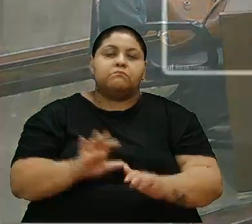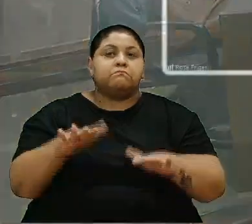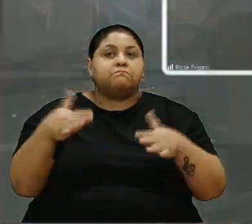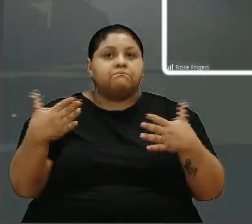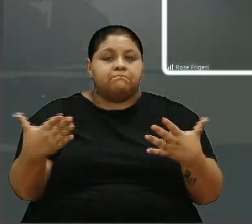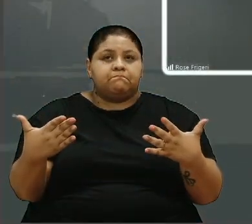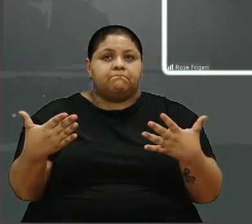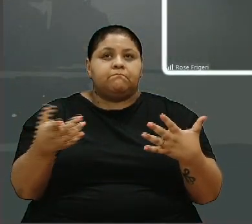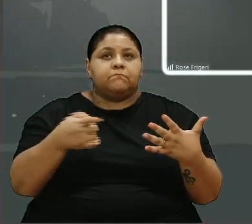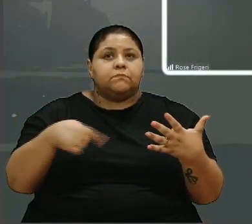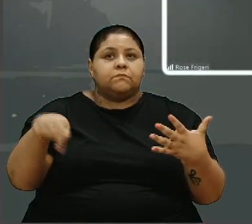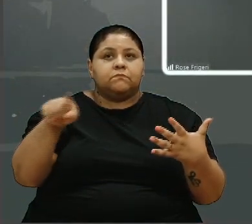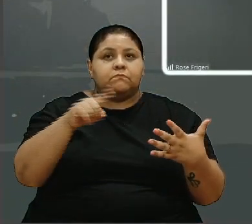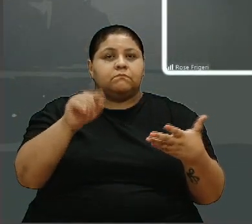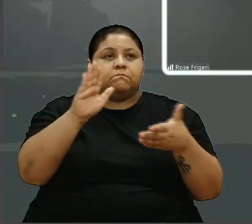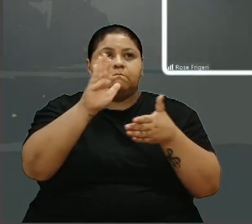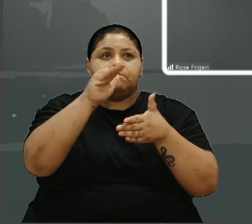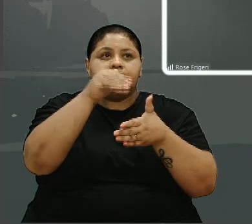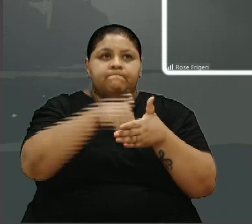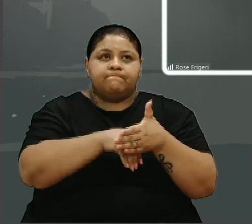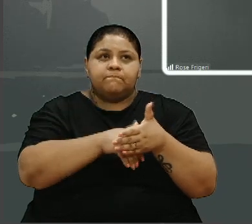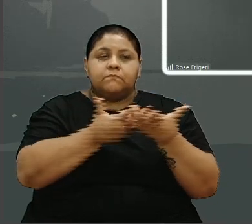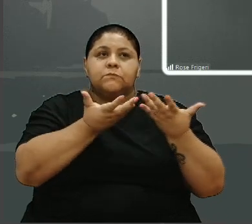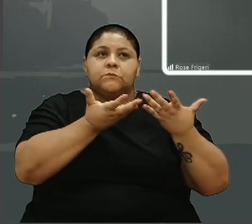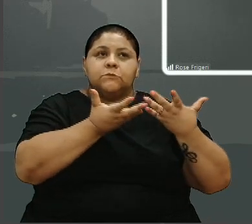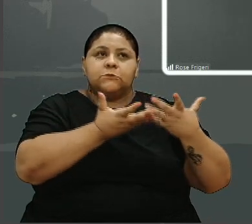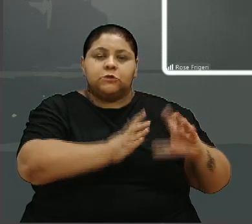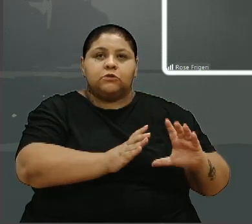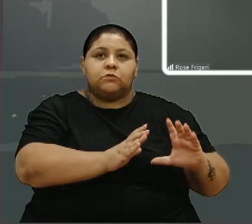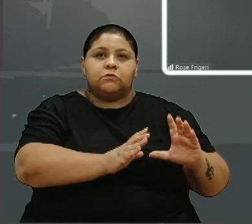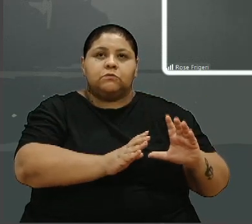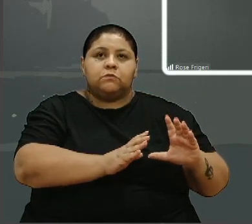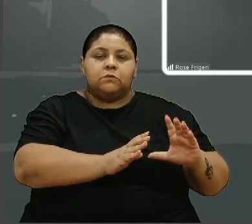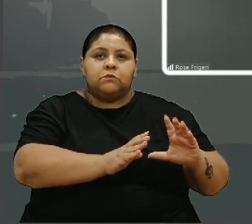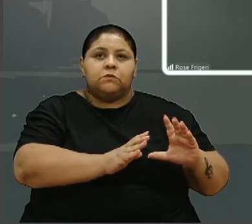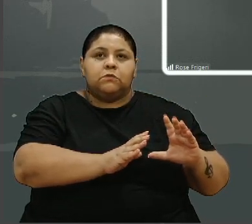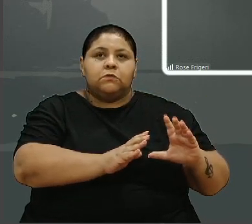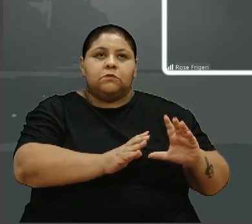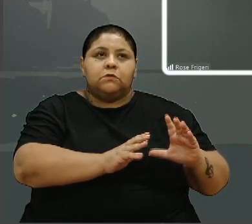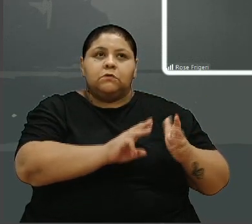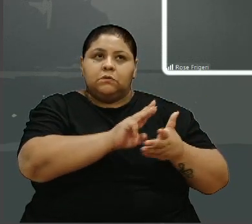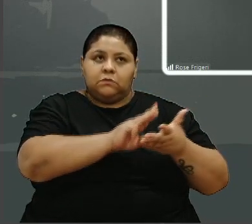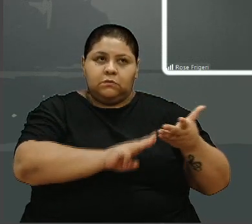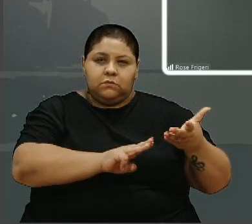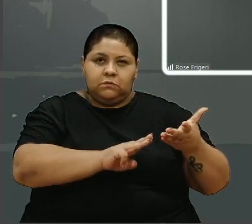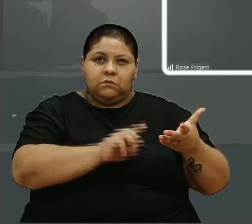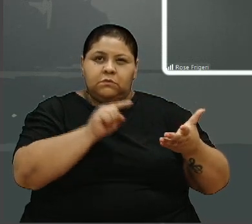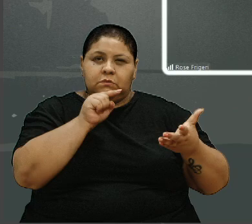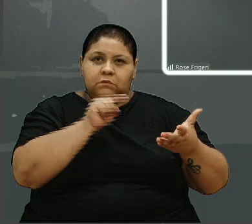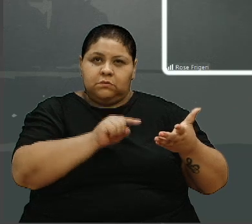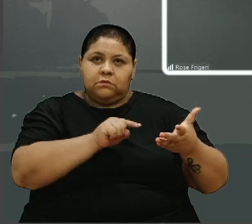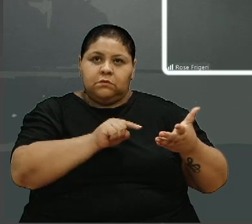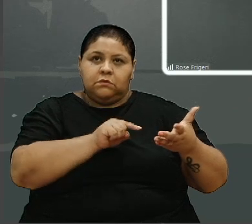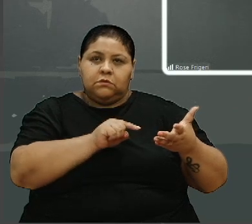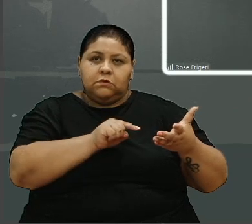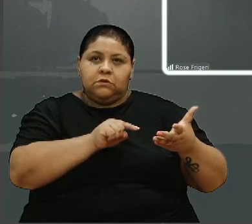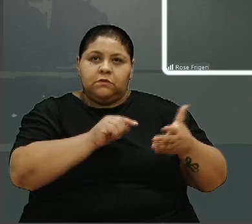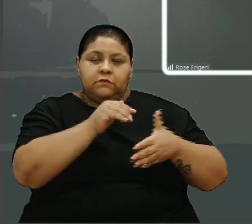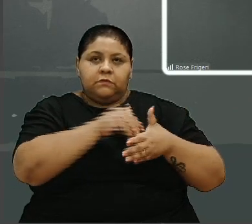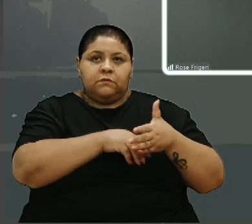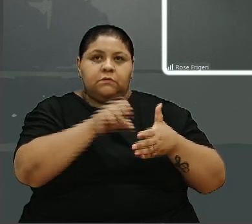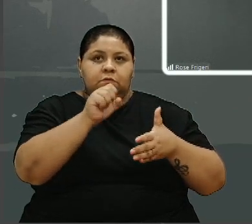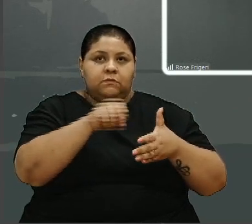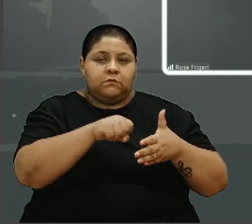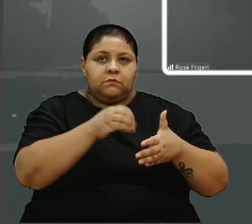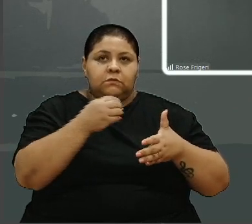Então, nós estamos votando o repúdio à moção, é isso, né? É isso que a gente vai votar, sim ou não. Há